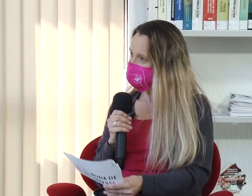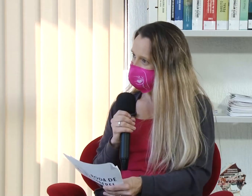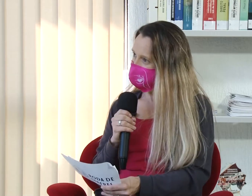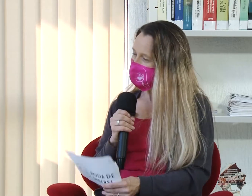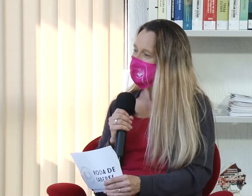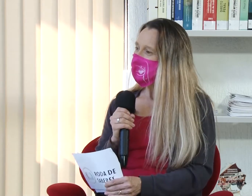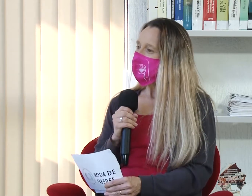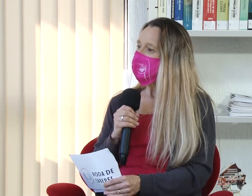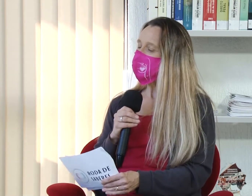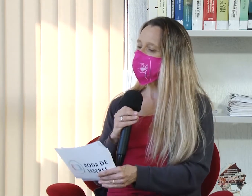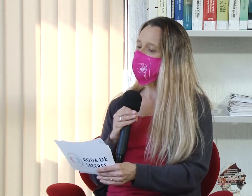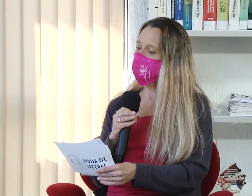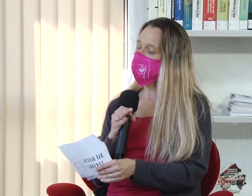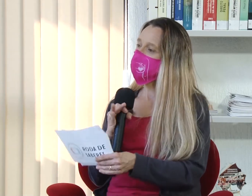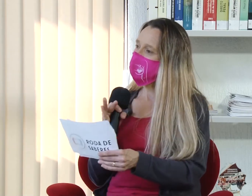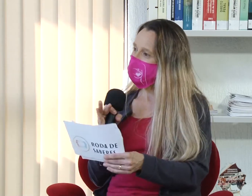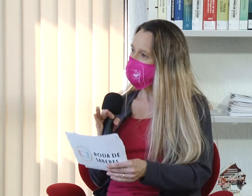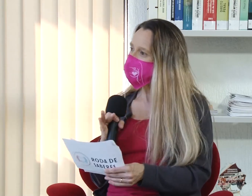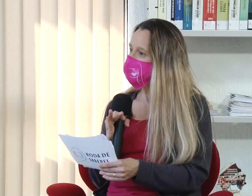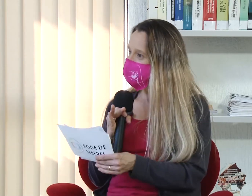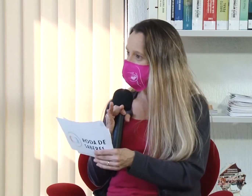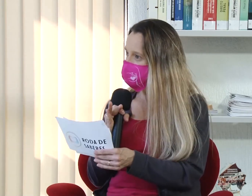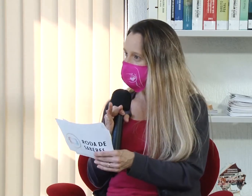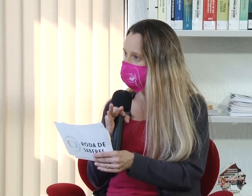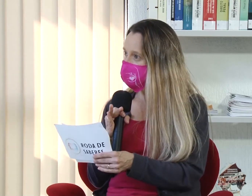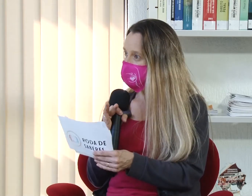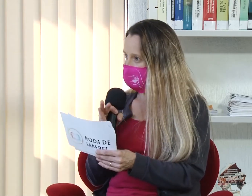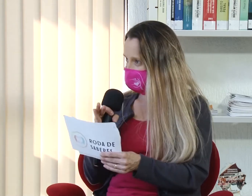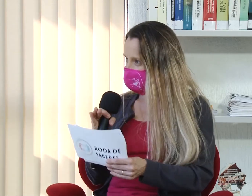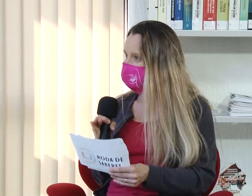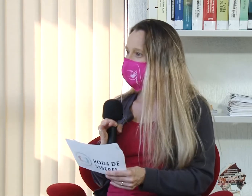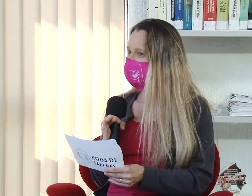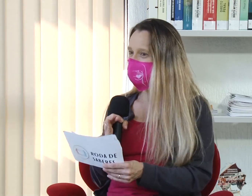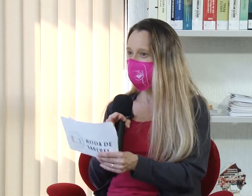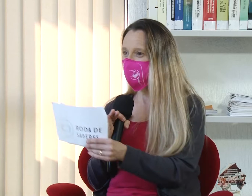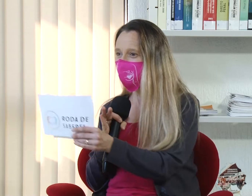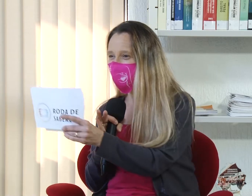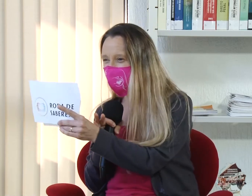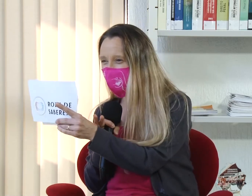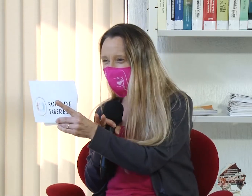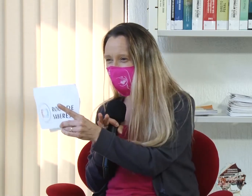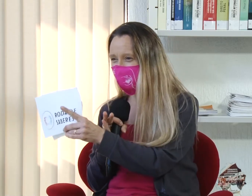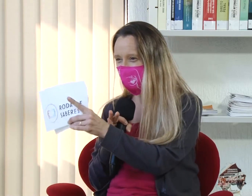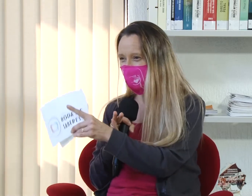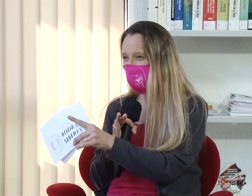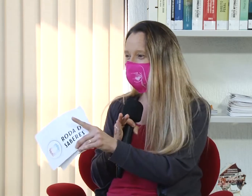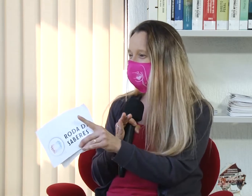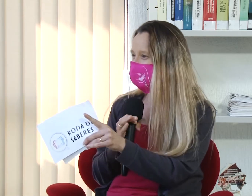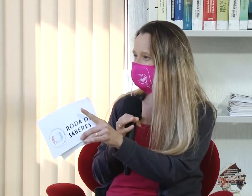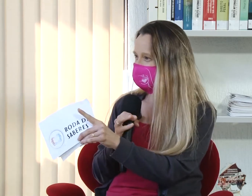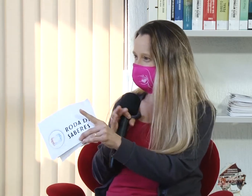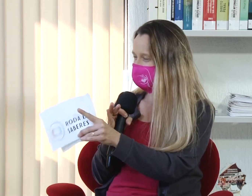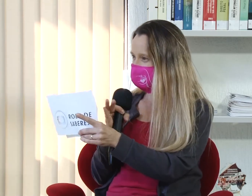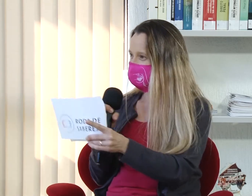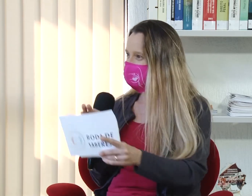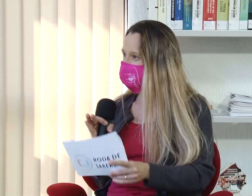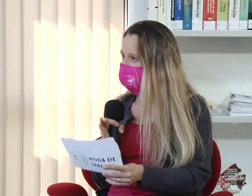esses produtos. Eles são embalados, tem toda uma marca, eu vejo aqui também na